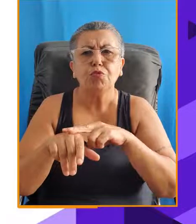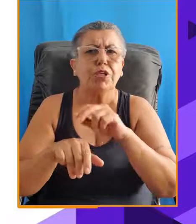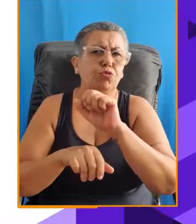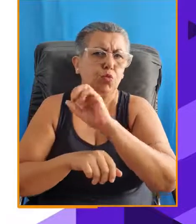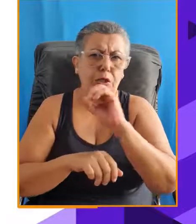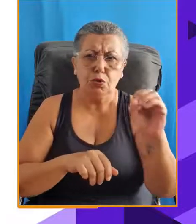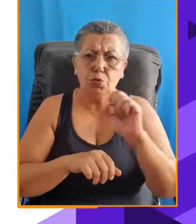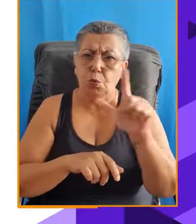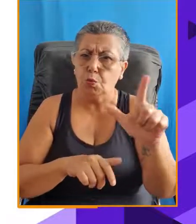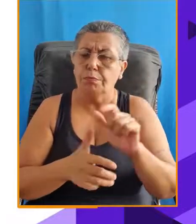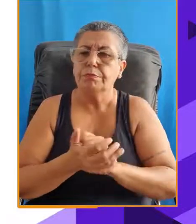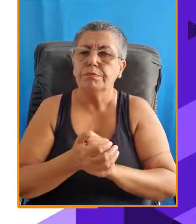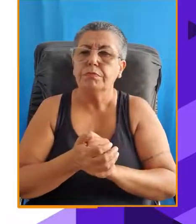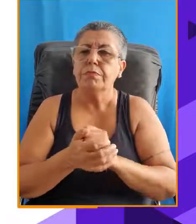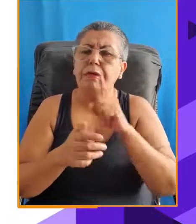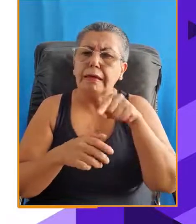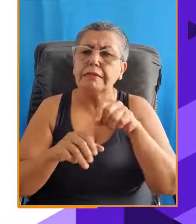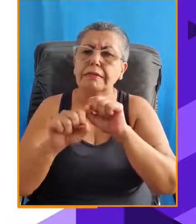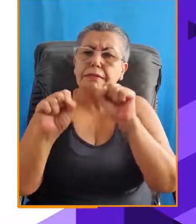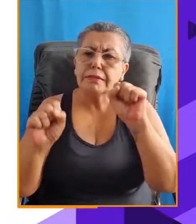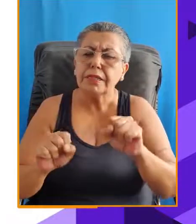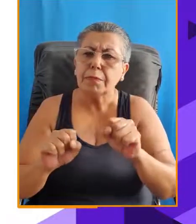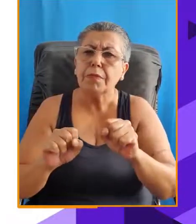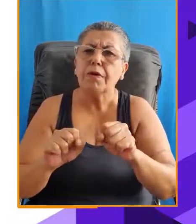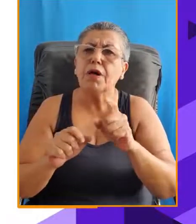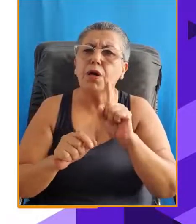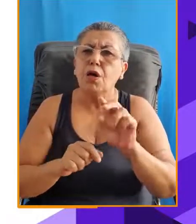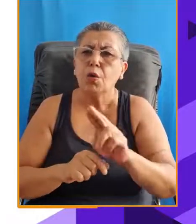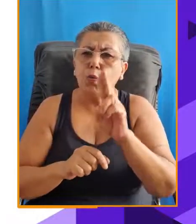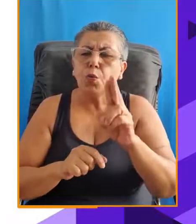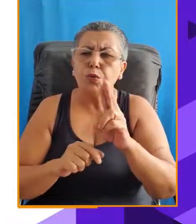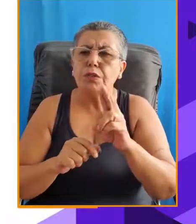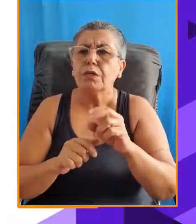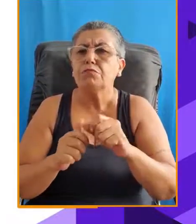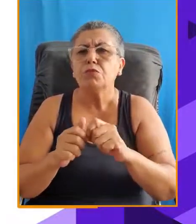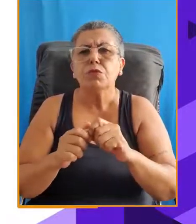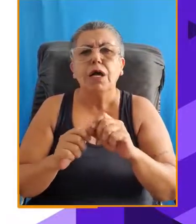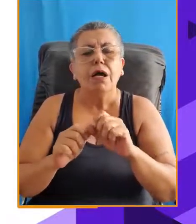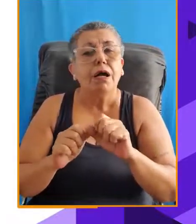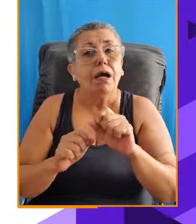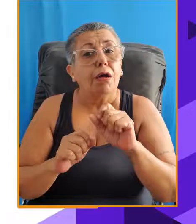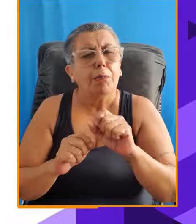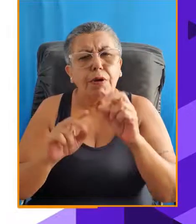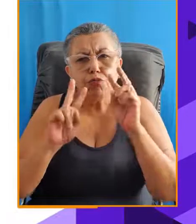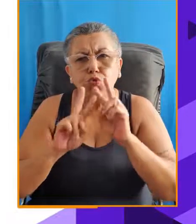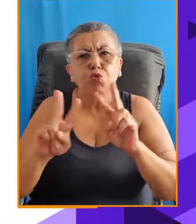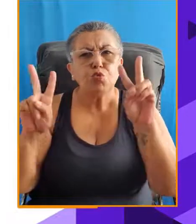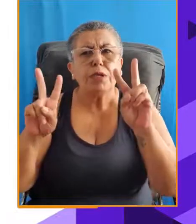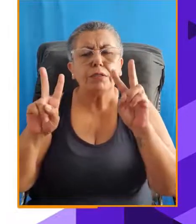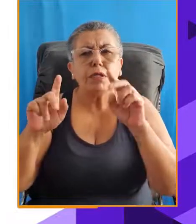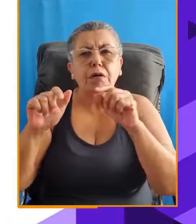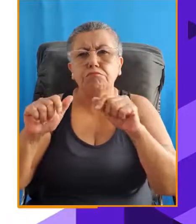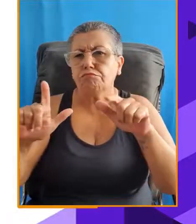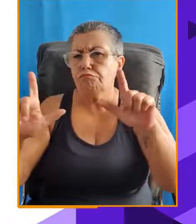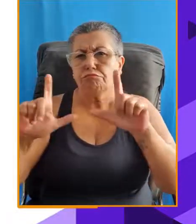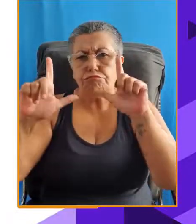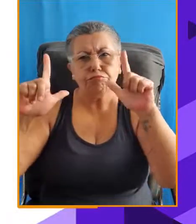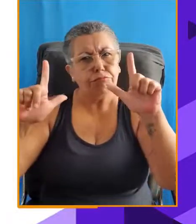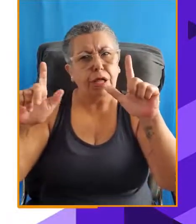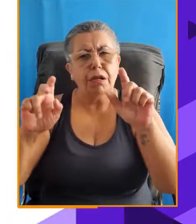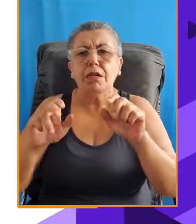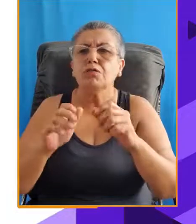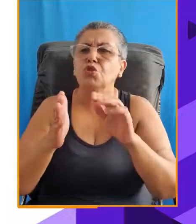azul. Esse sistema é destinado ao uso de layouts criados para visualização em telas e em